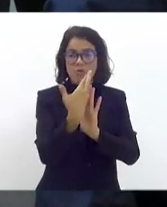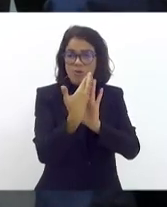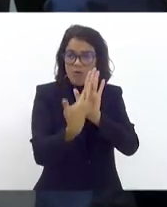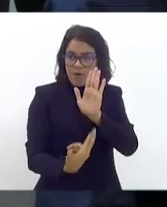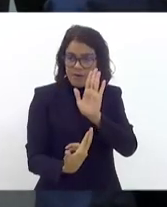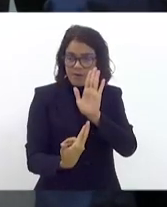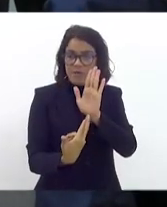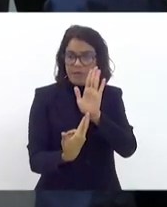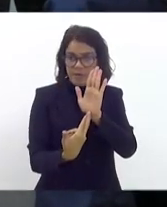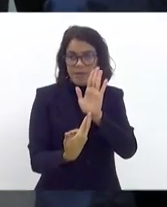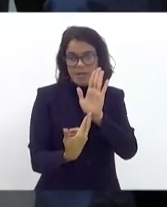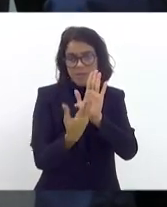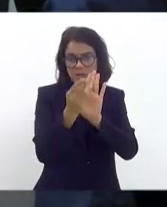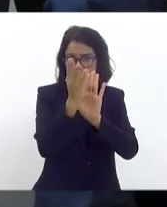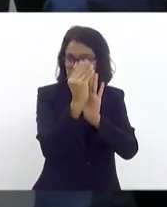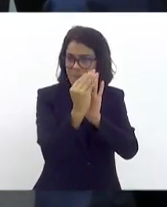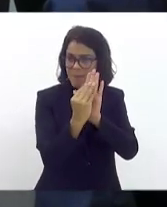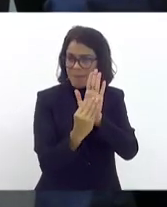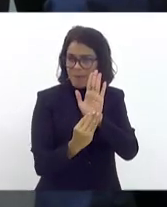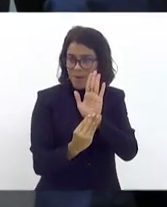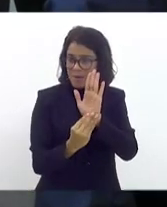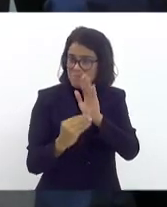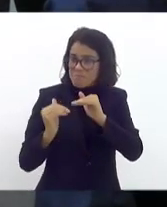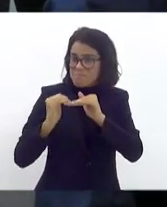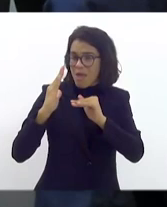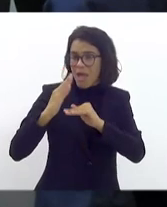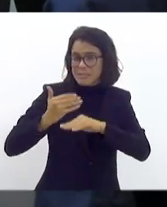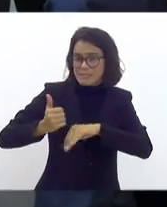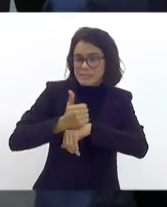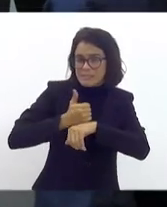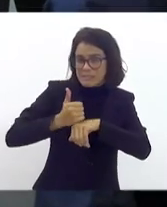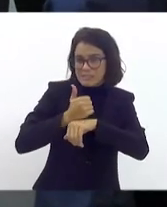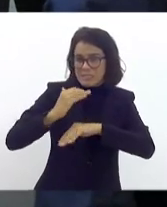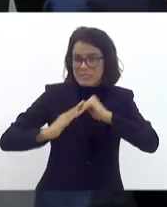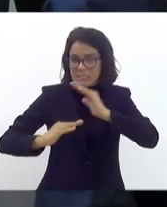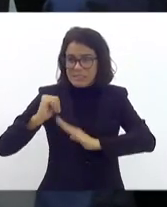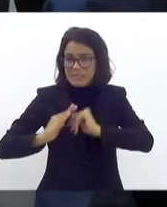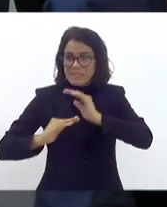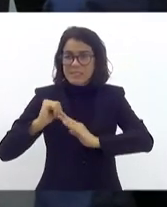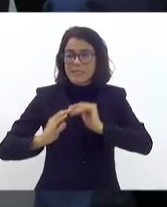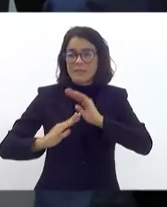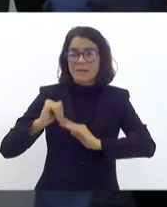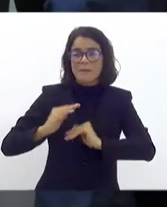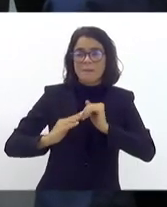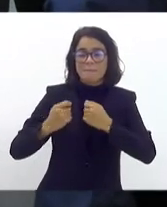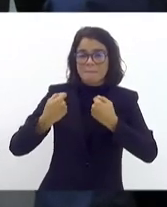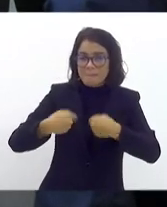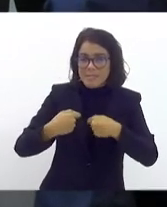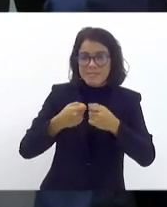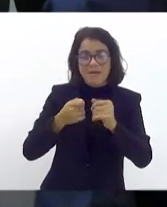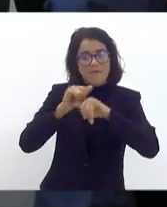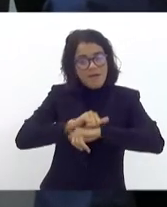Vossa Excelência, mas ele é também um requerimento muito técnico dentro dos marcos da Casa. Eu acho que nós tínhamos que soltar uma